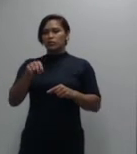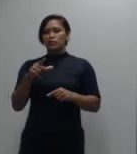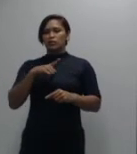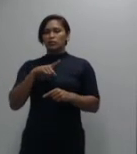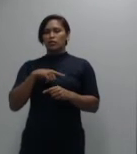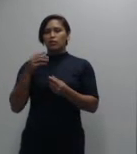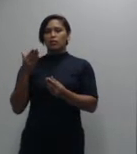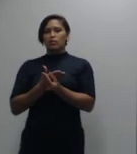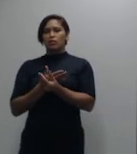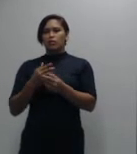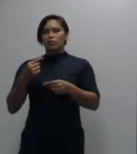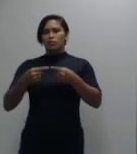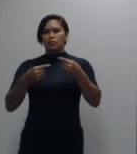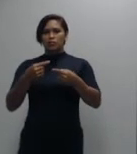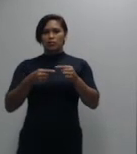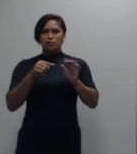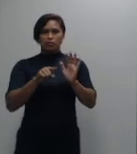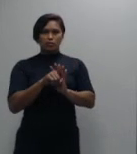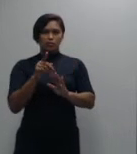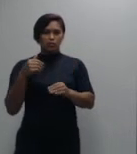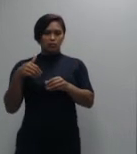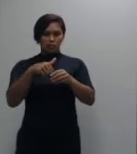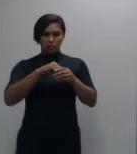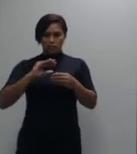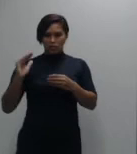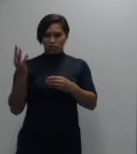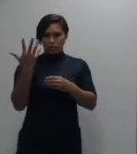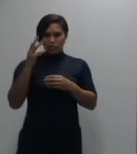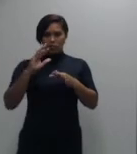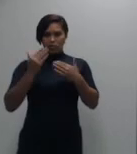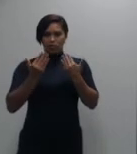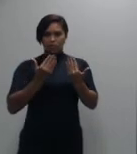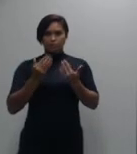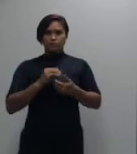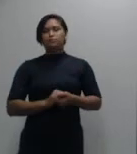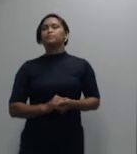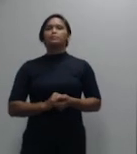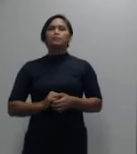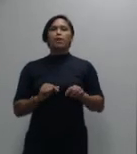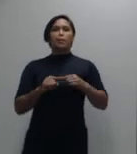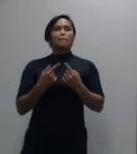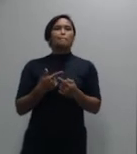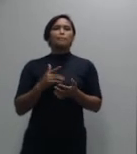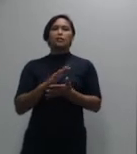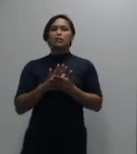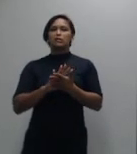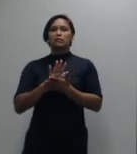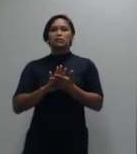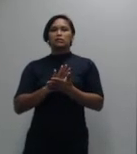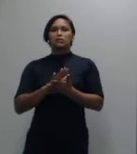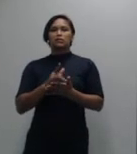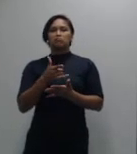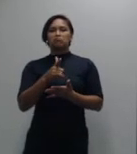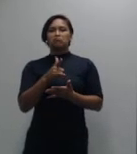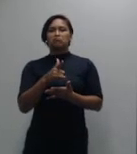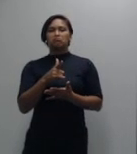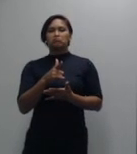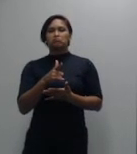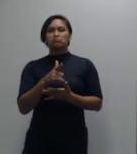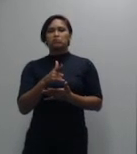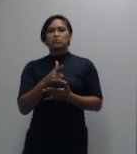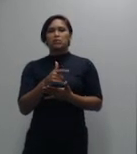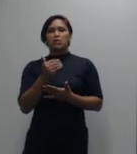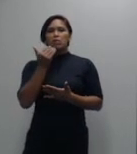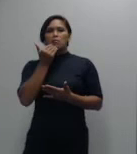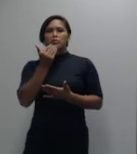processual discutida nos acórdãos paradigmas mas se não houver é algum pedido de